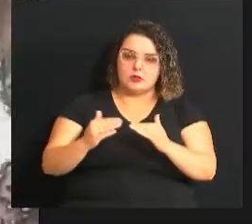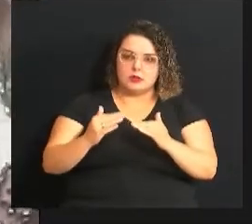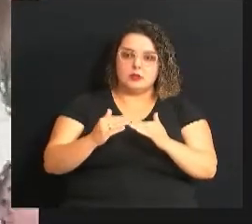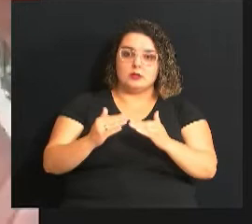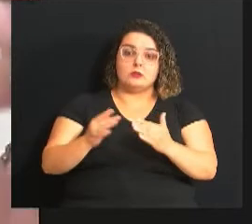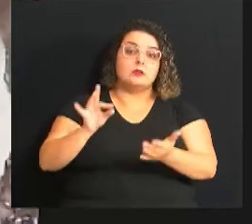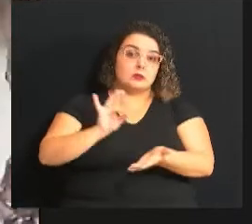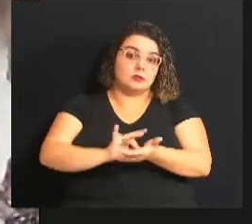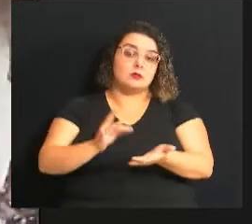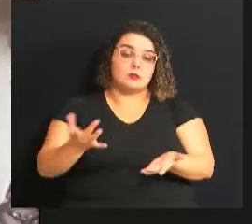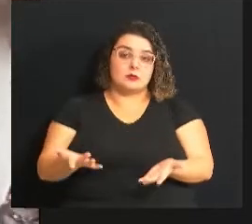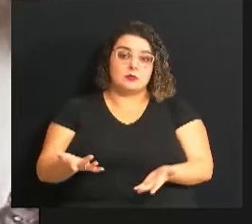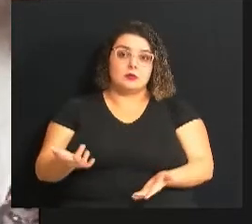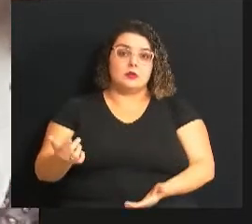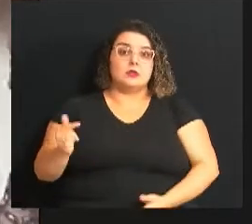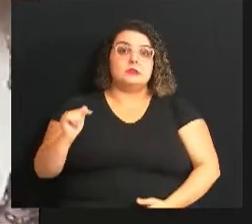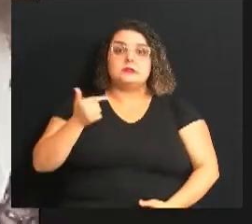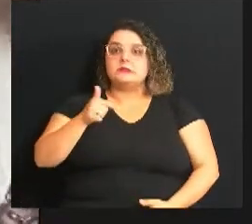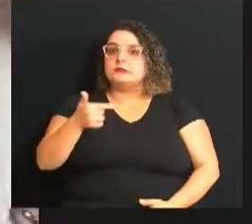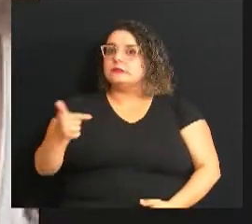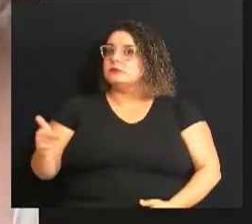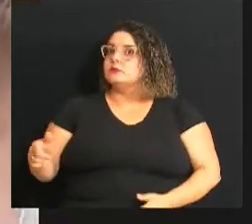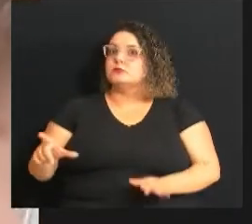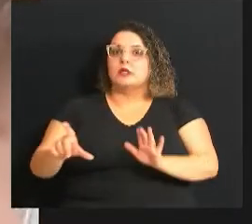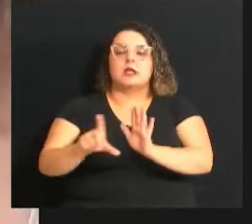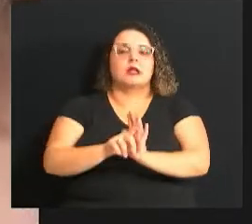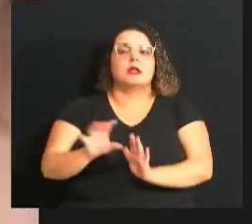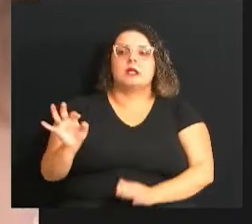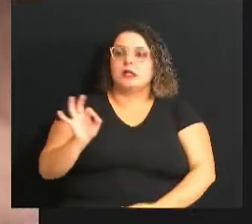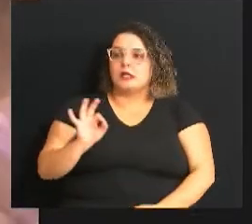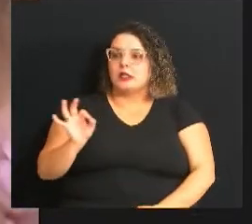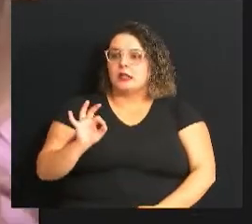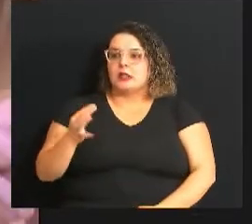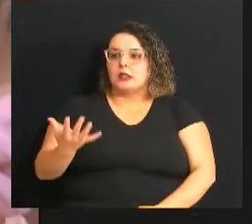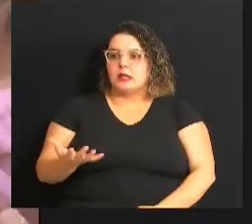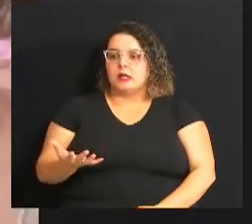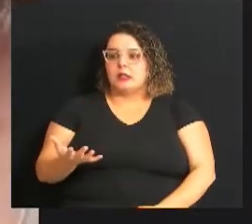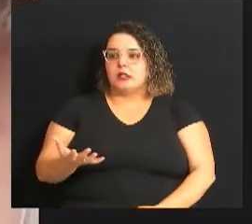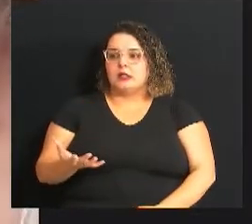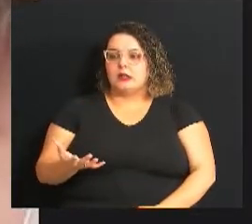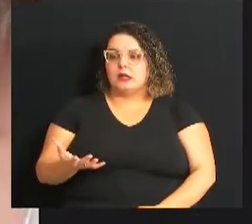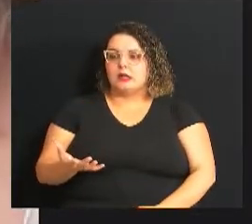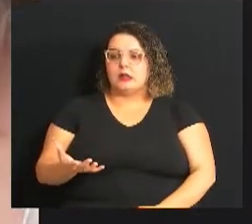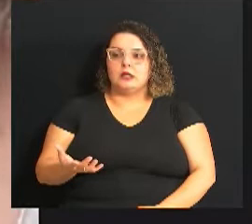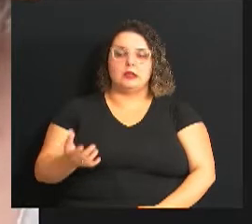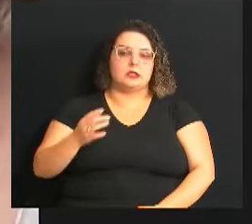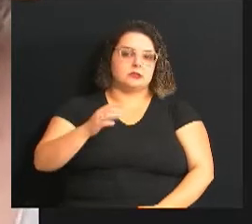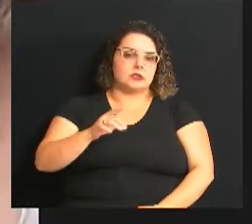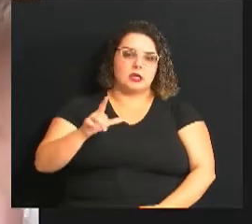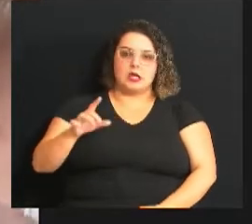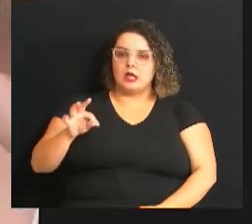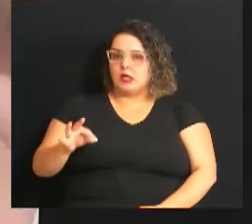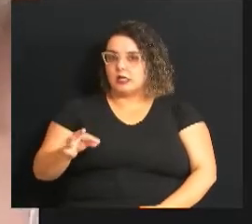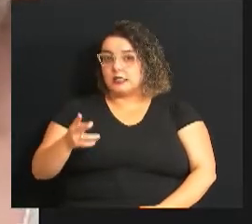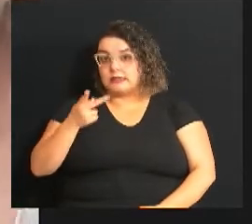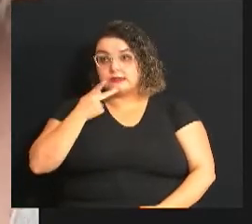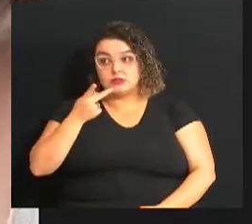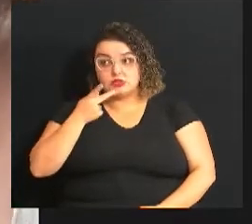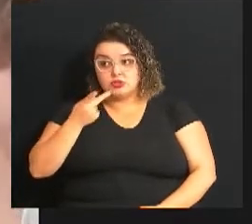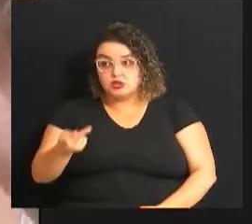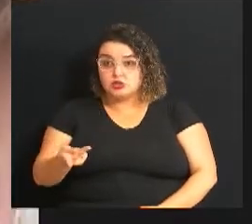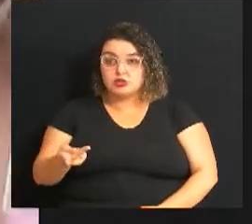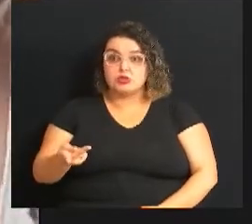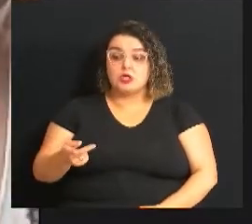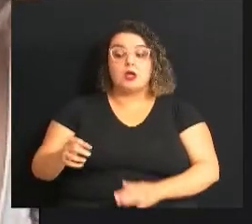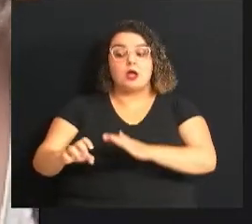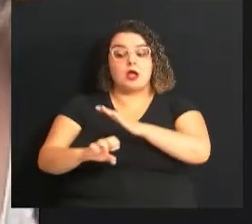Agora, não há ainda nenhuma legislação, tá, na CLT que diga que o empregador tenha